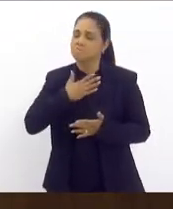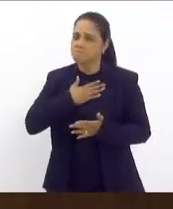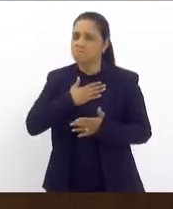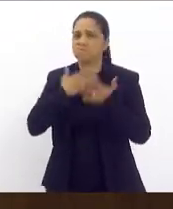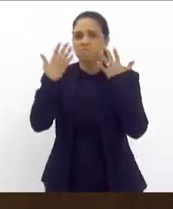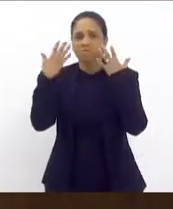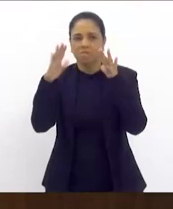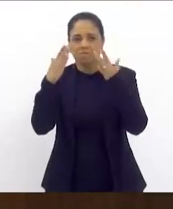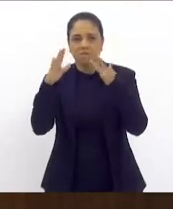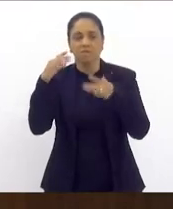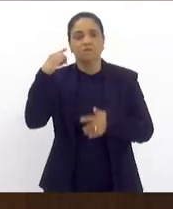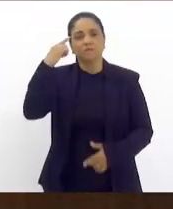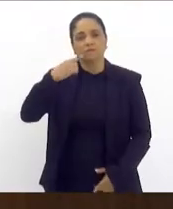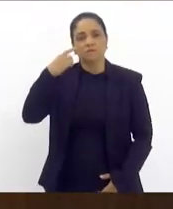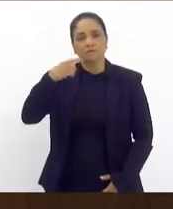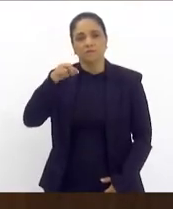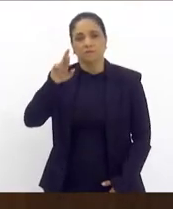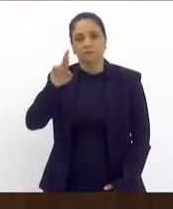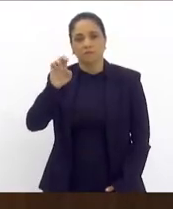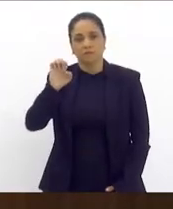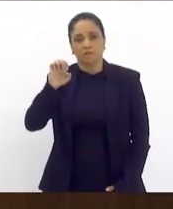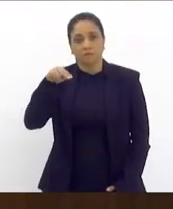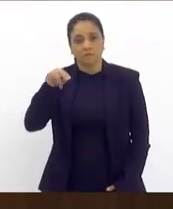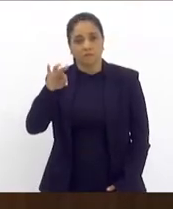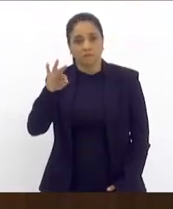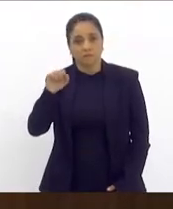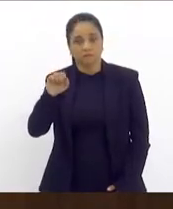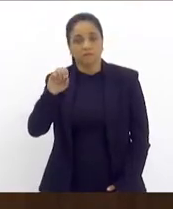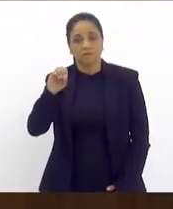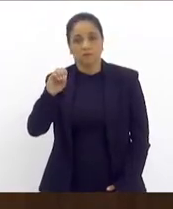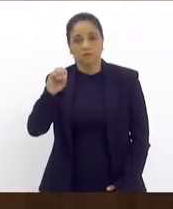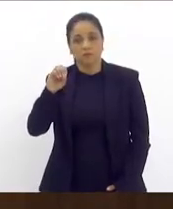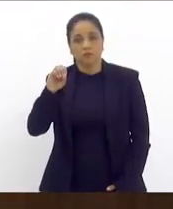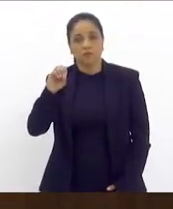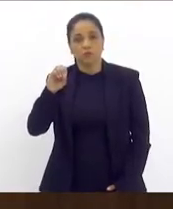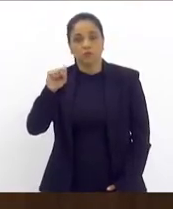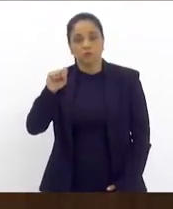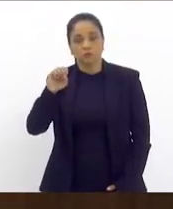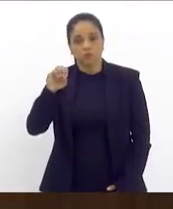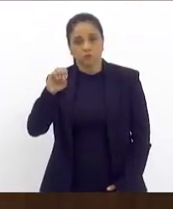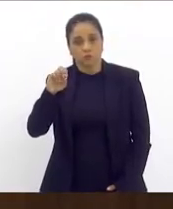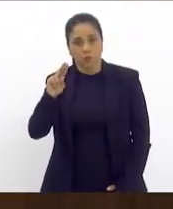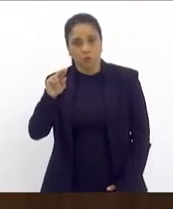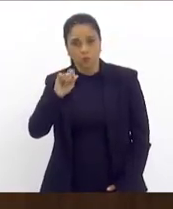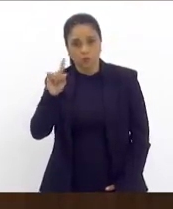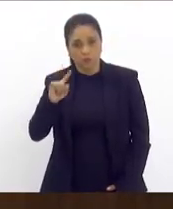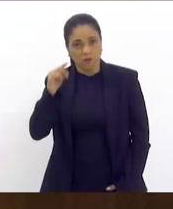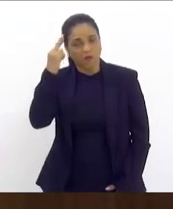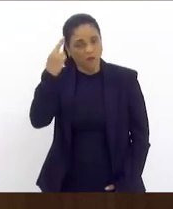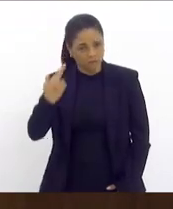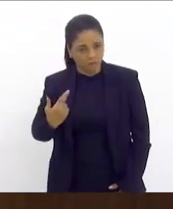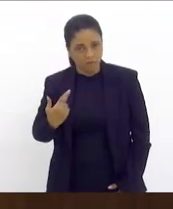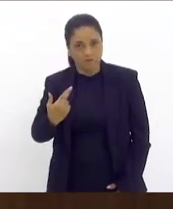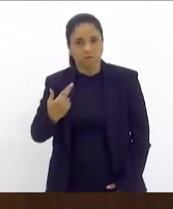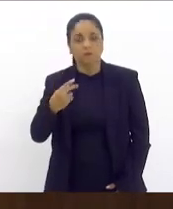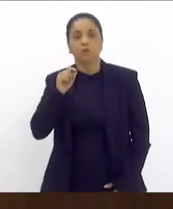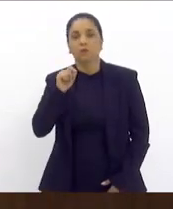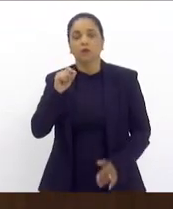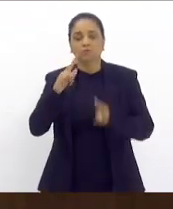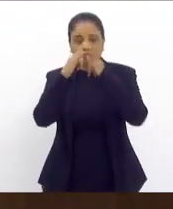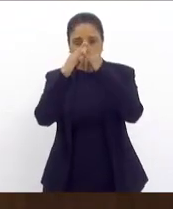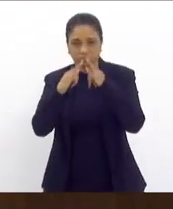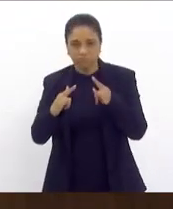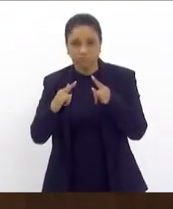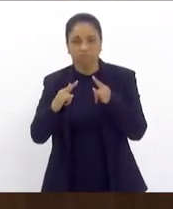a deputada Renata Souza pela relevância do projeto que institui a implementação de tendas